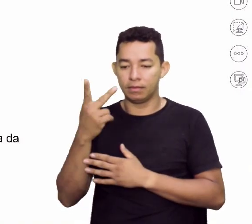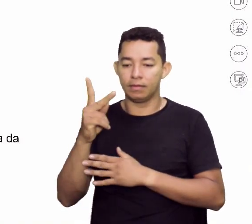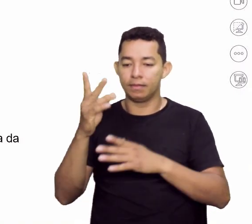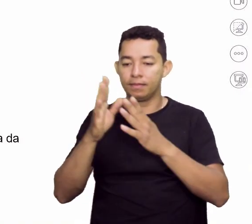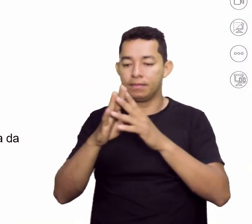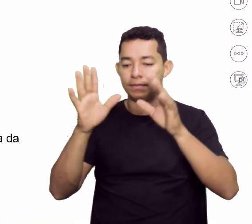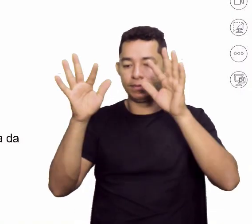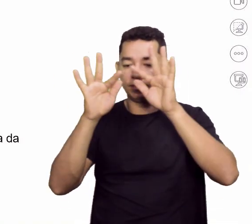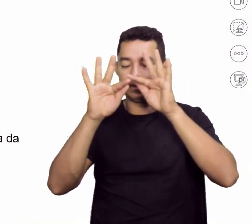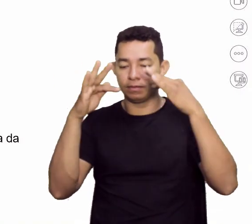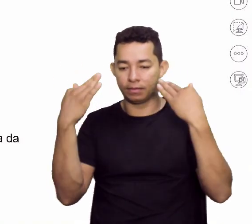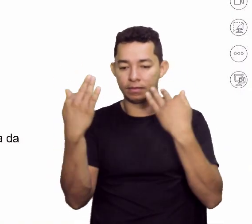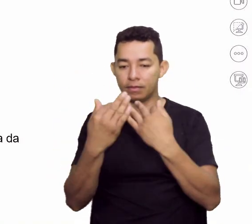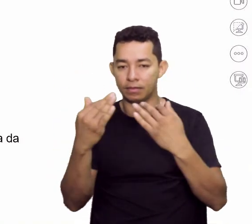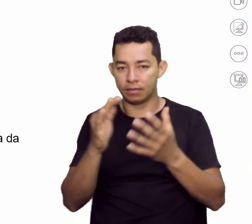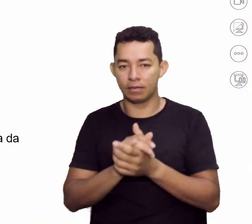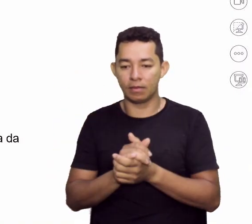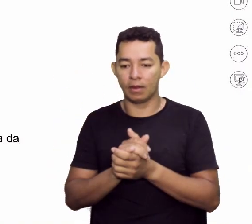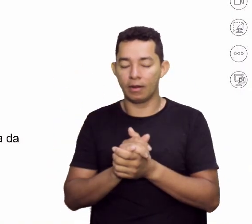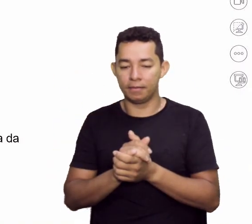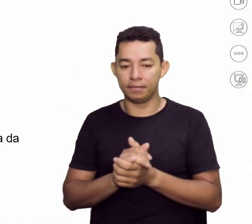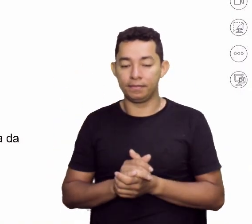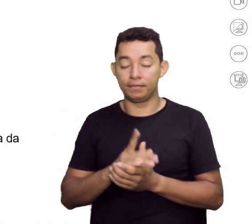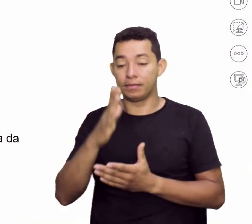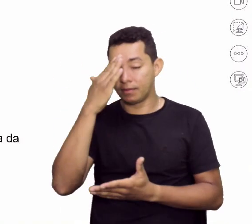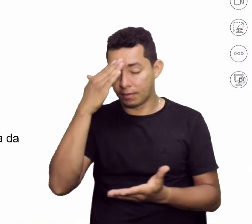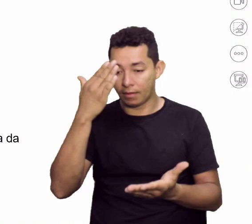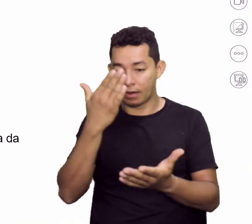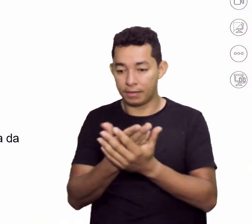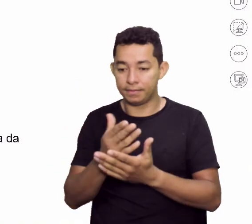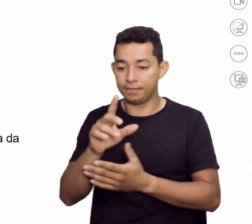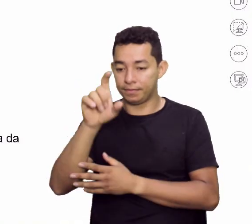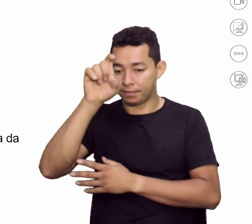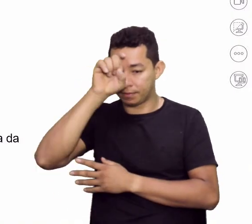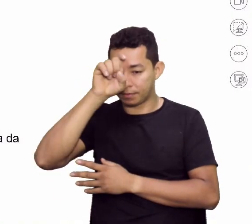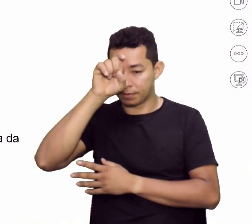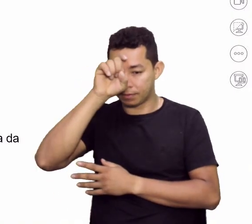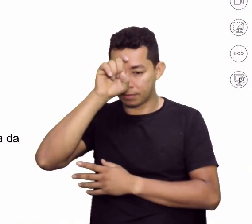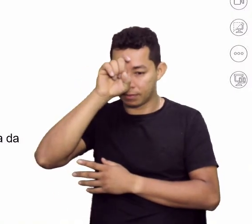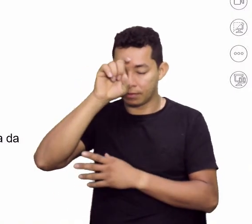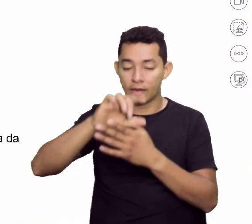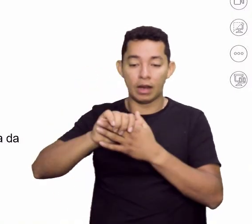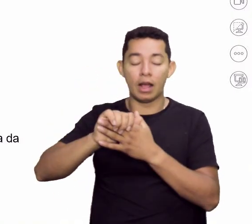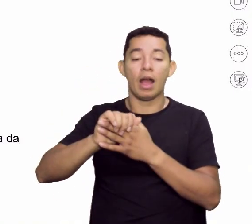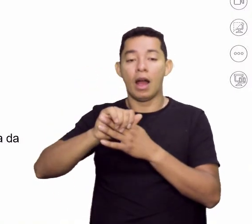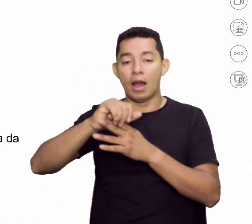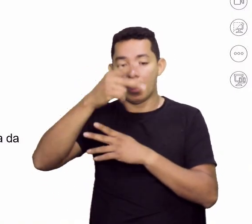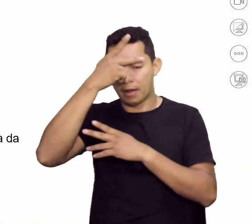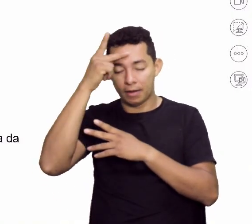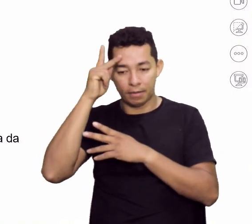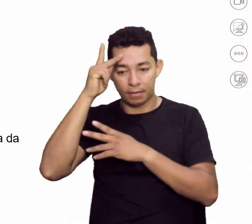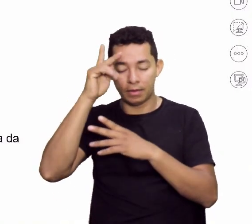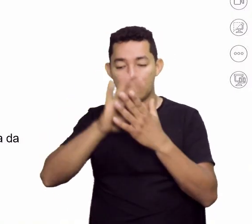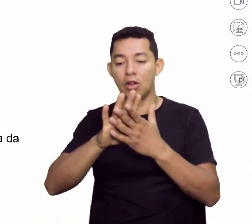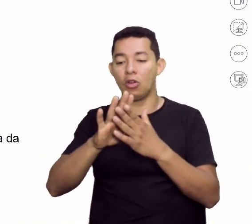família. Na crença egípcia, os objetos e as pessoas representadas